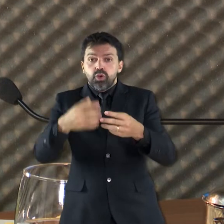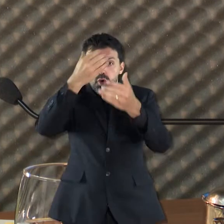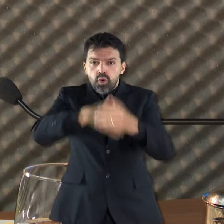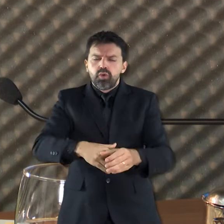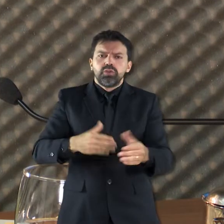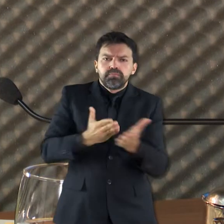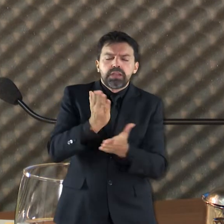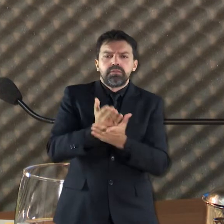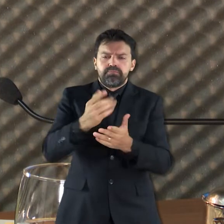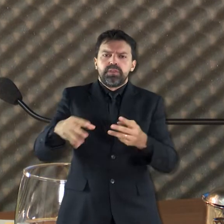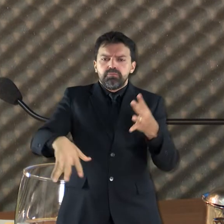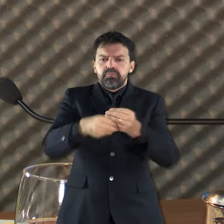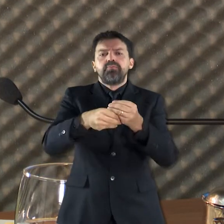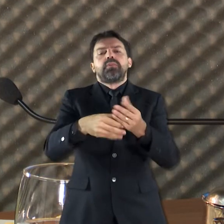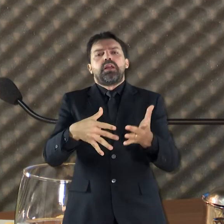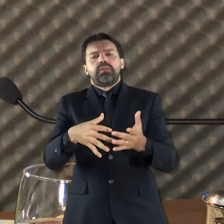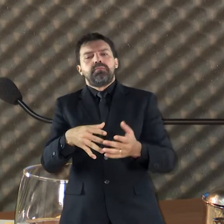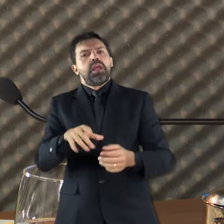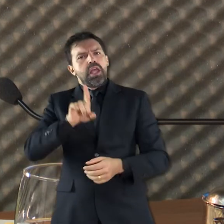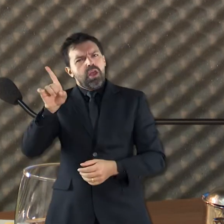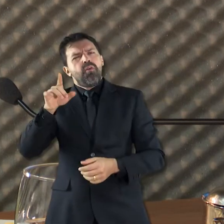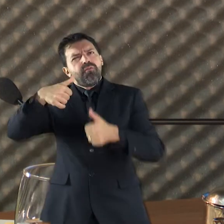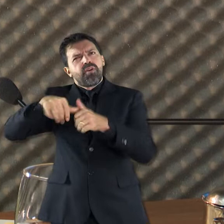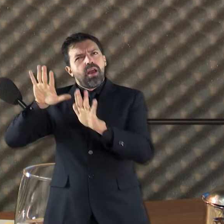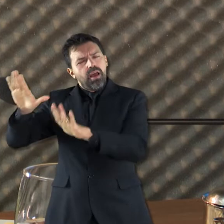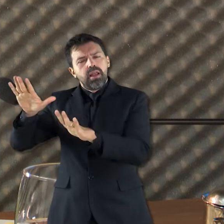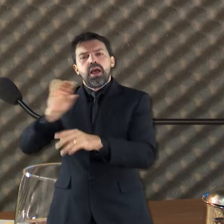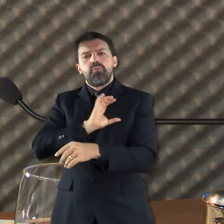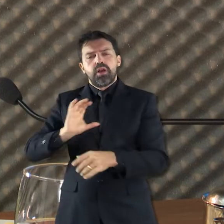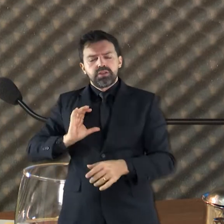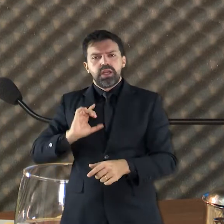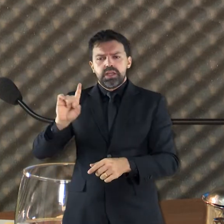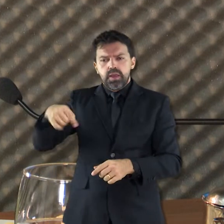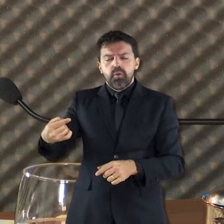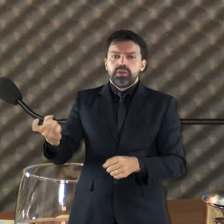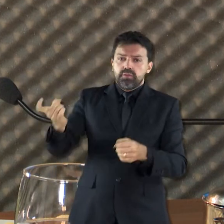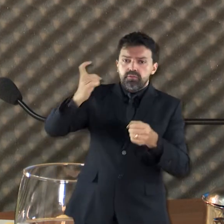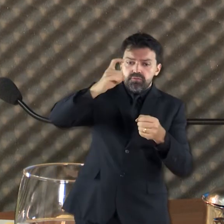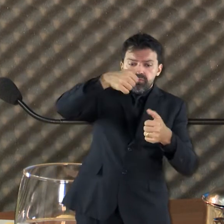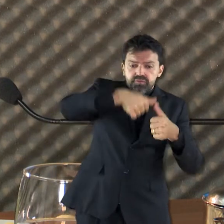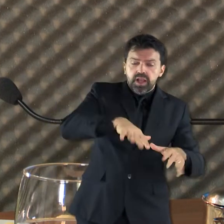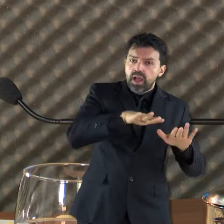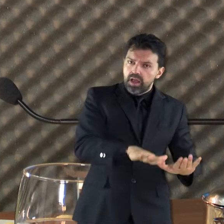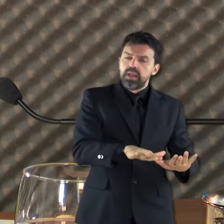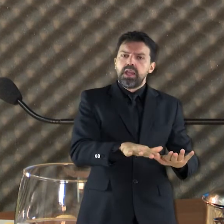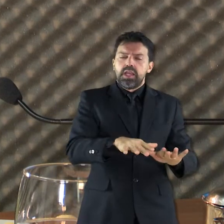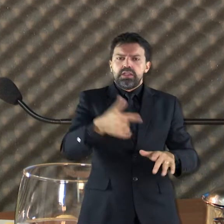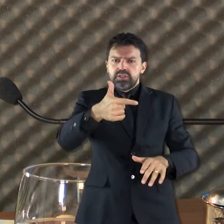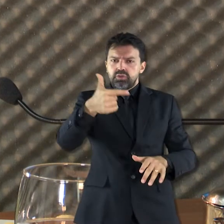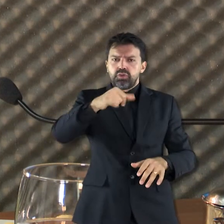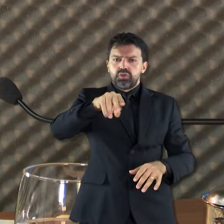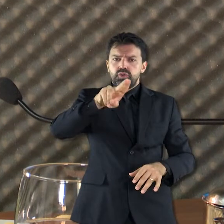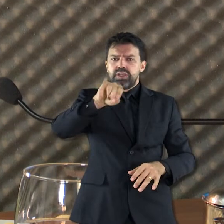alguns meses, eu titularizei em Mucajaí e depois no juizado, que era onde eu queria. Fiquei 10 anos no segundo juizado. Aí eu saí de